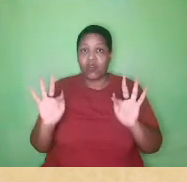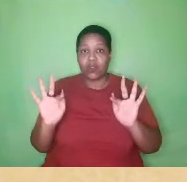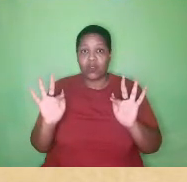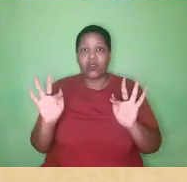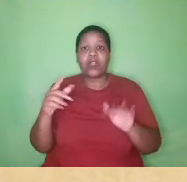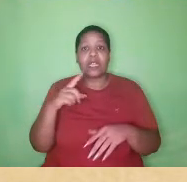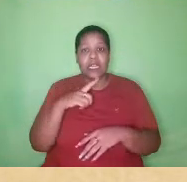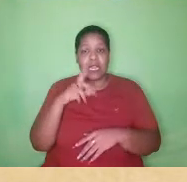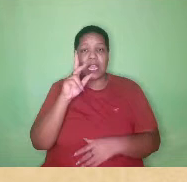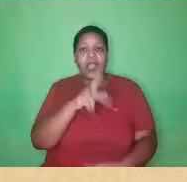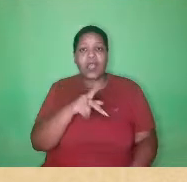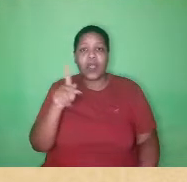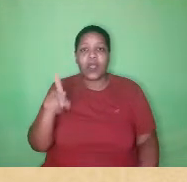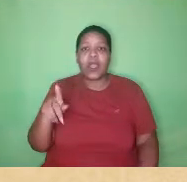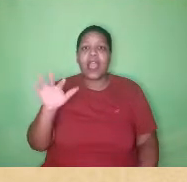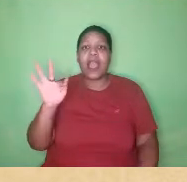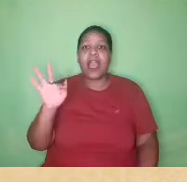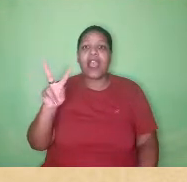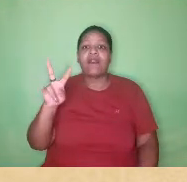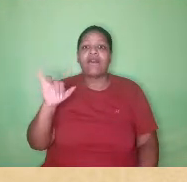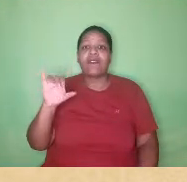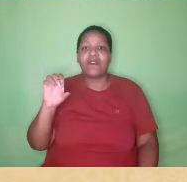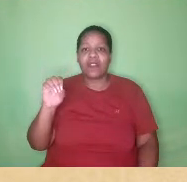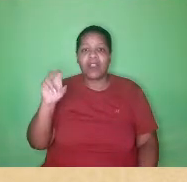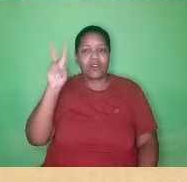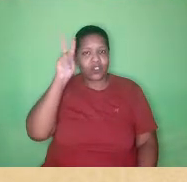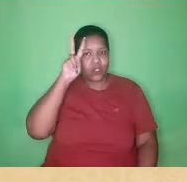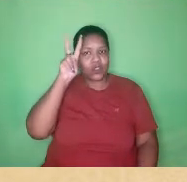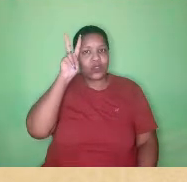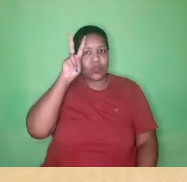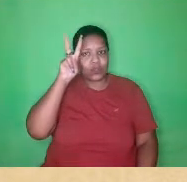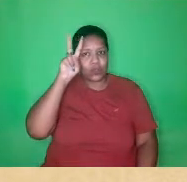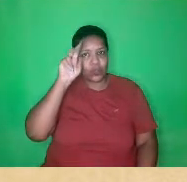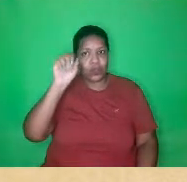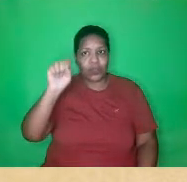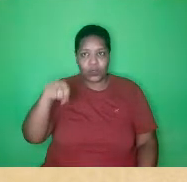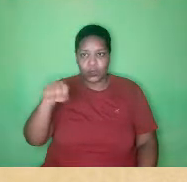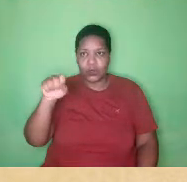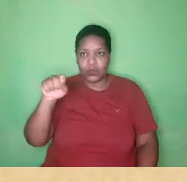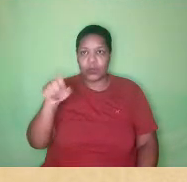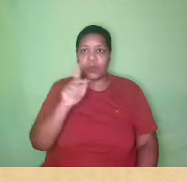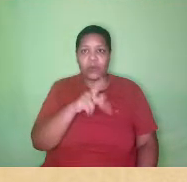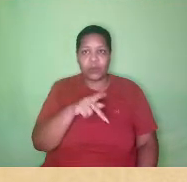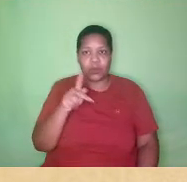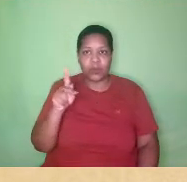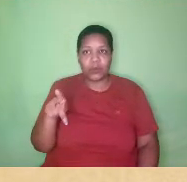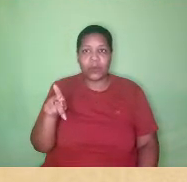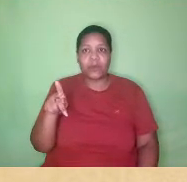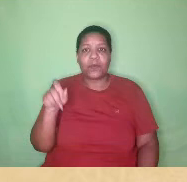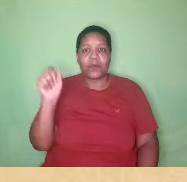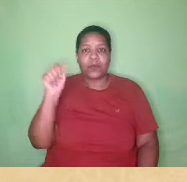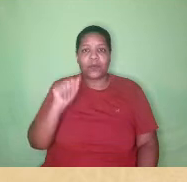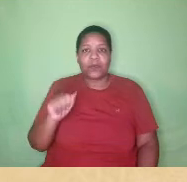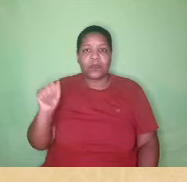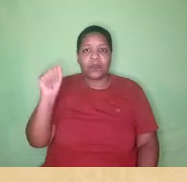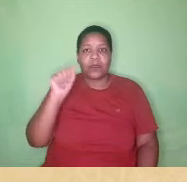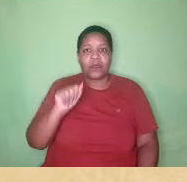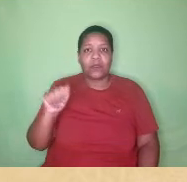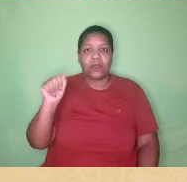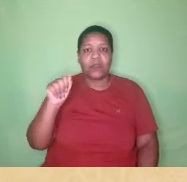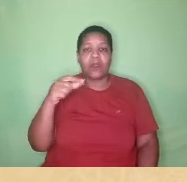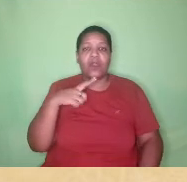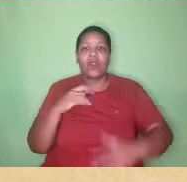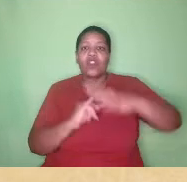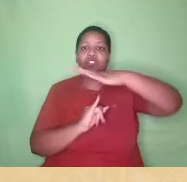professor Flávio Gomes, que é historiador, é professor associado do Instituto de História